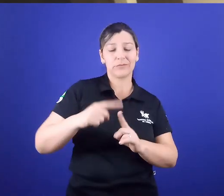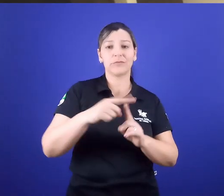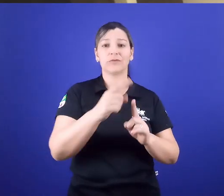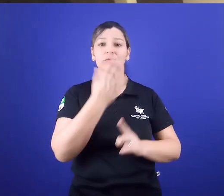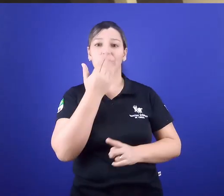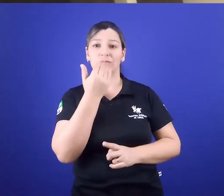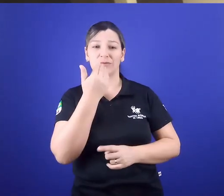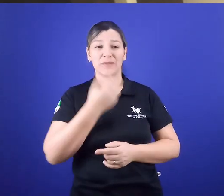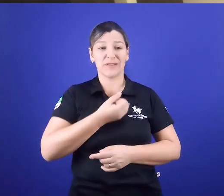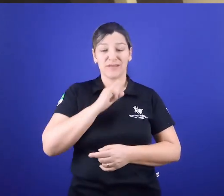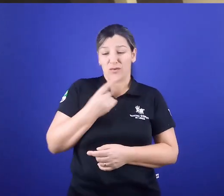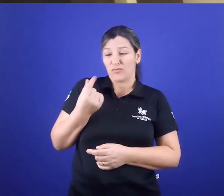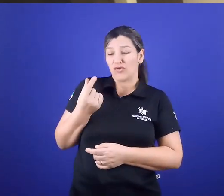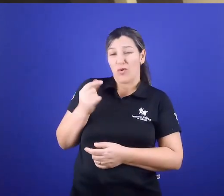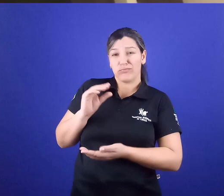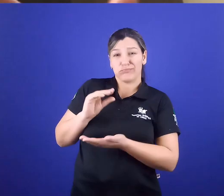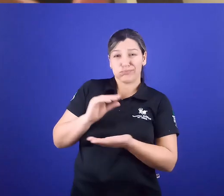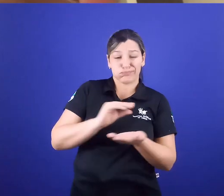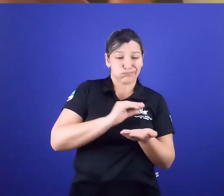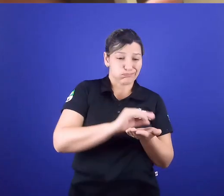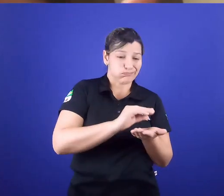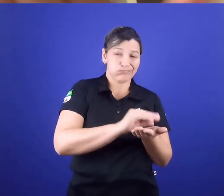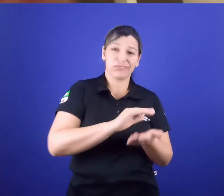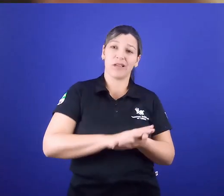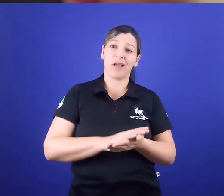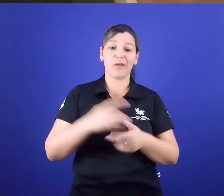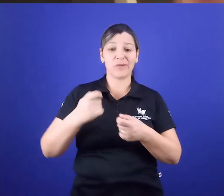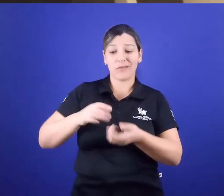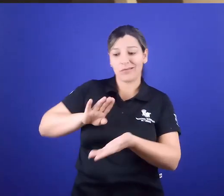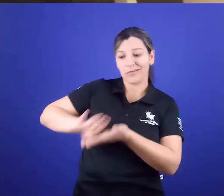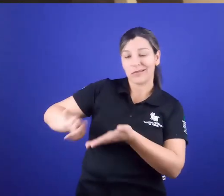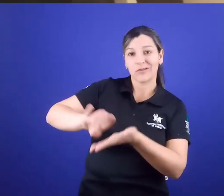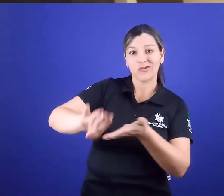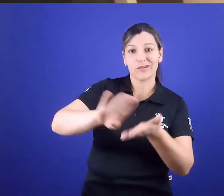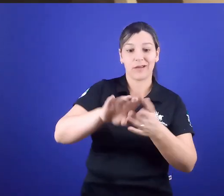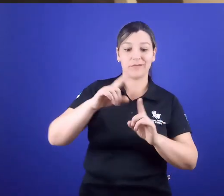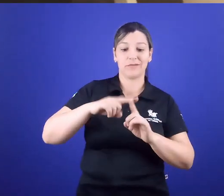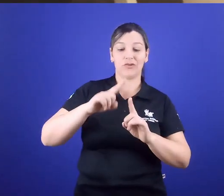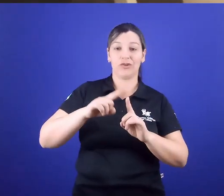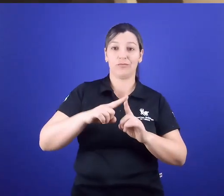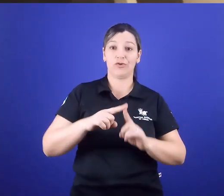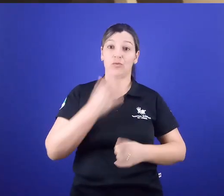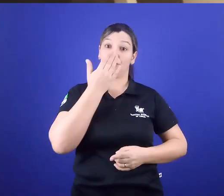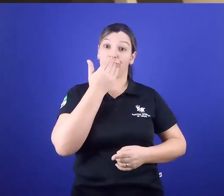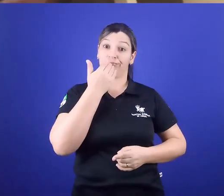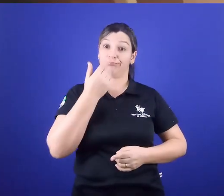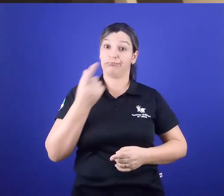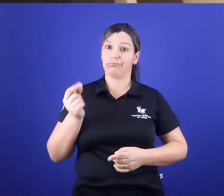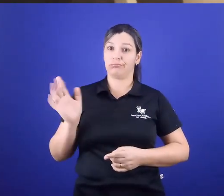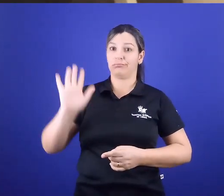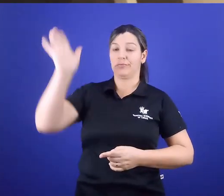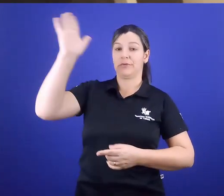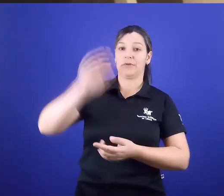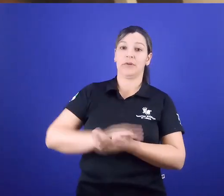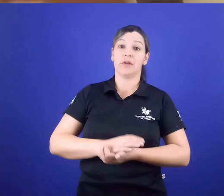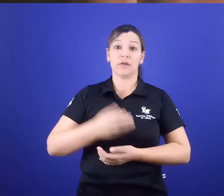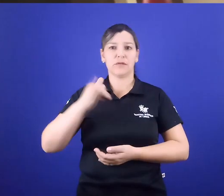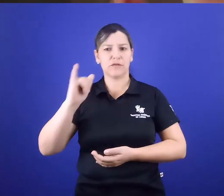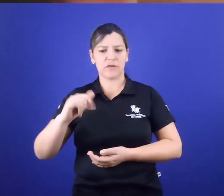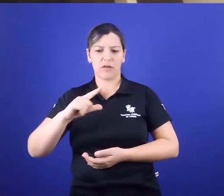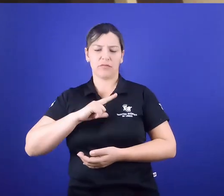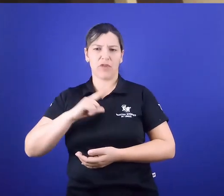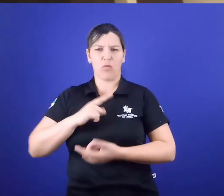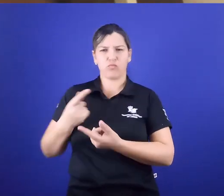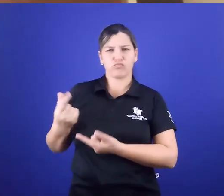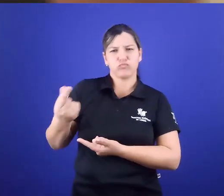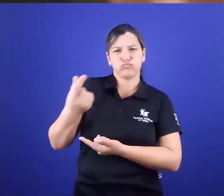se eu tenho um orçamento muito pequeno, eu já vou cortar pratos que são muito caros, né? E vice-versa. Se eu tenho um orçamento